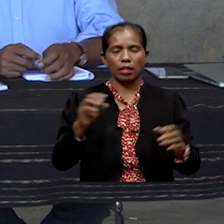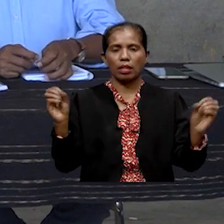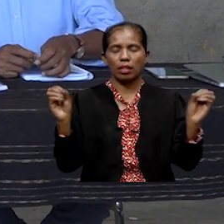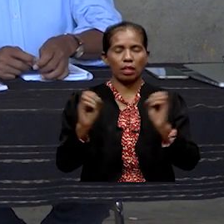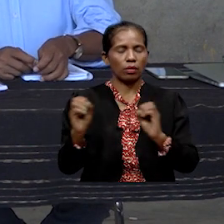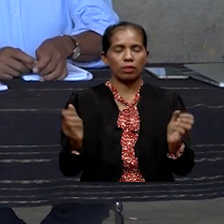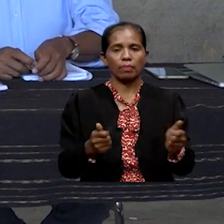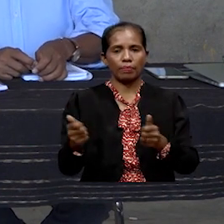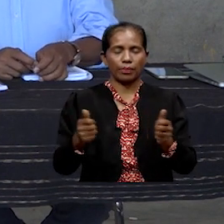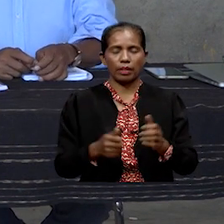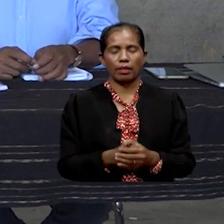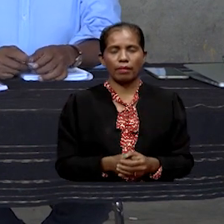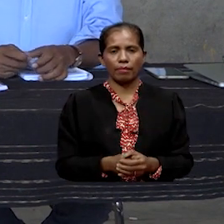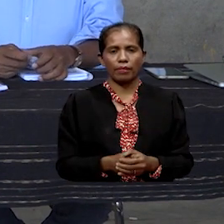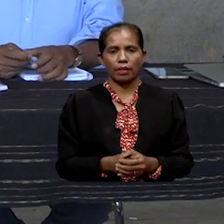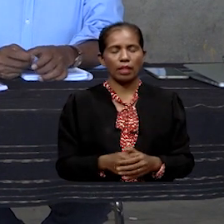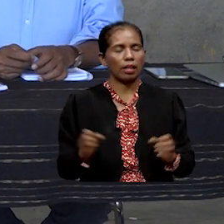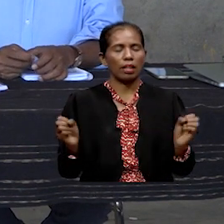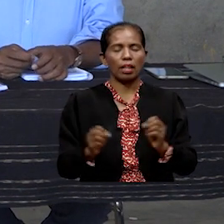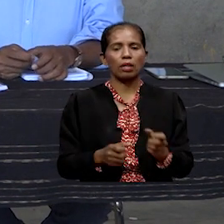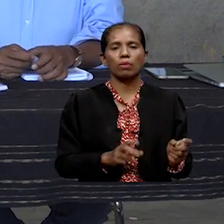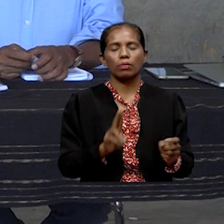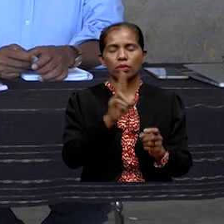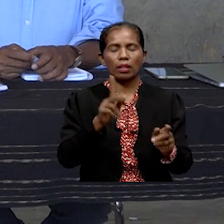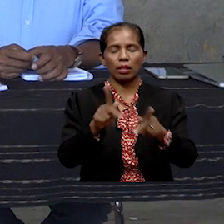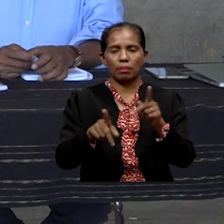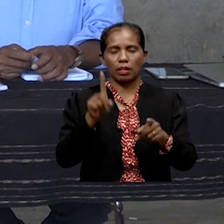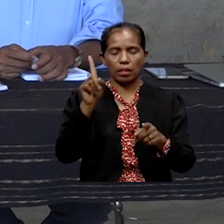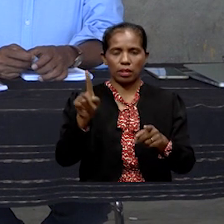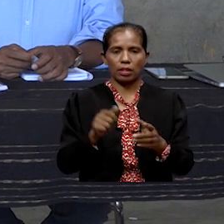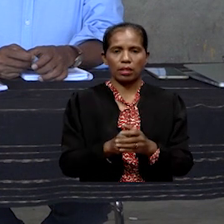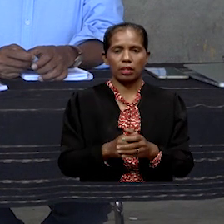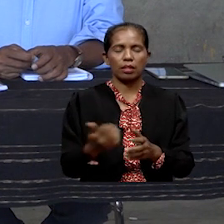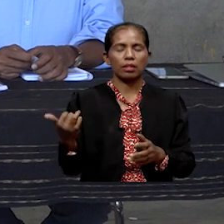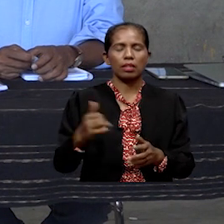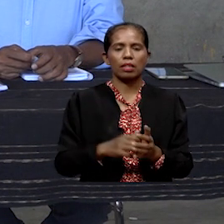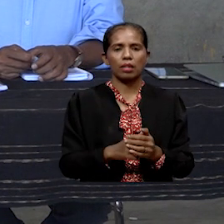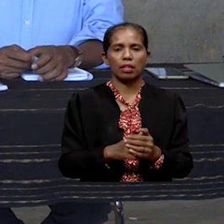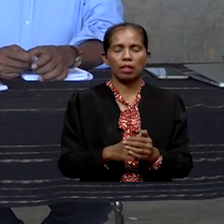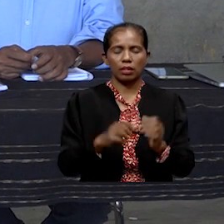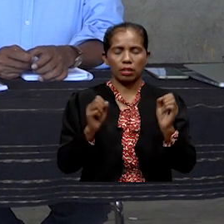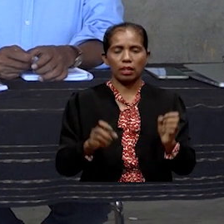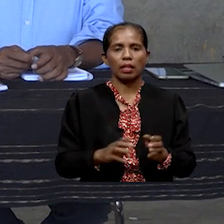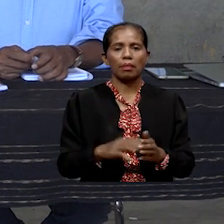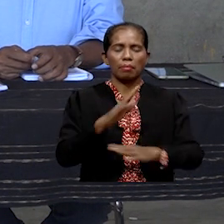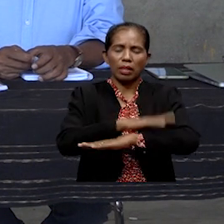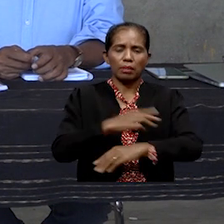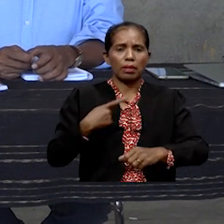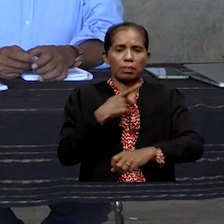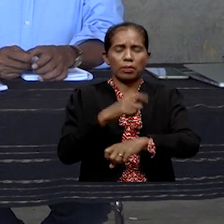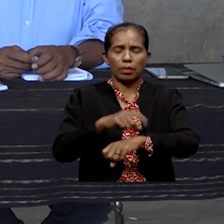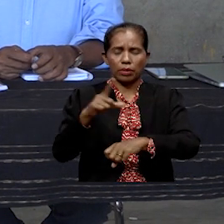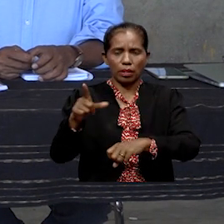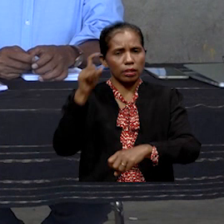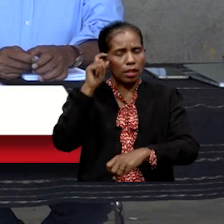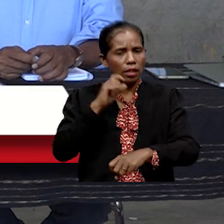volante. La volante é maida. Si na fonte mesa e parlamento ne, mau sanana mau volante ba fonte ka. Ka iu ia volante